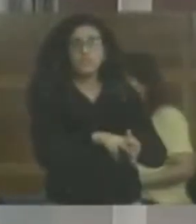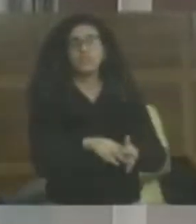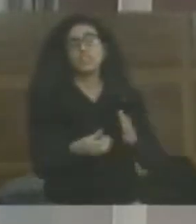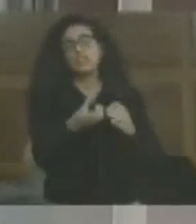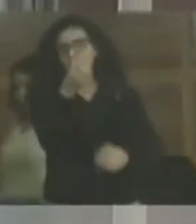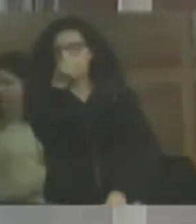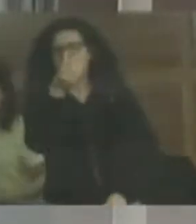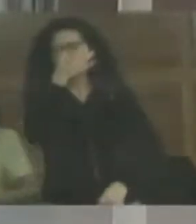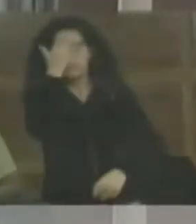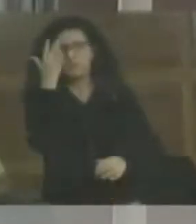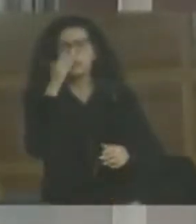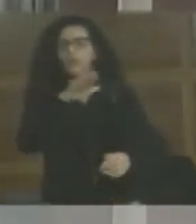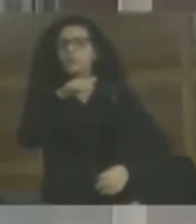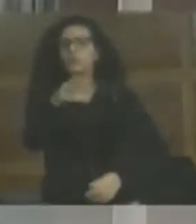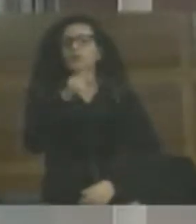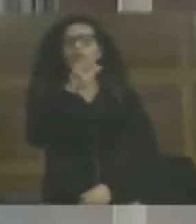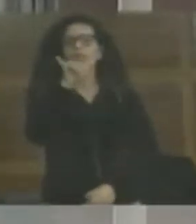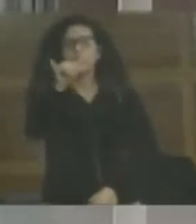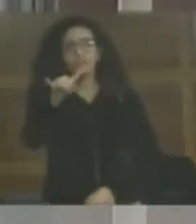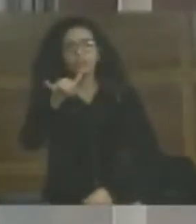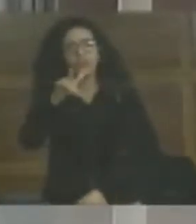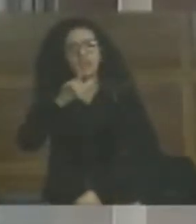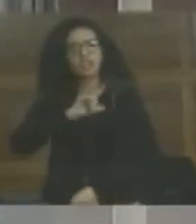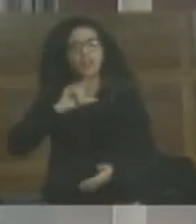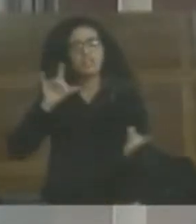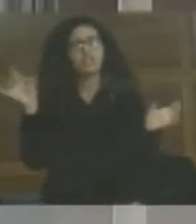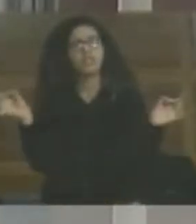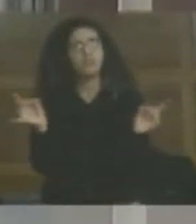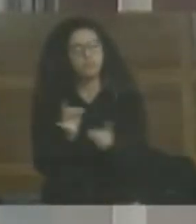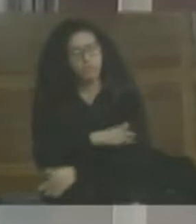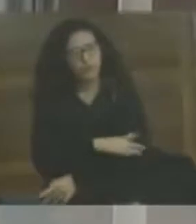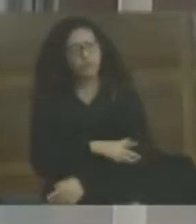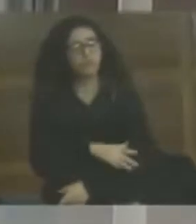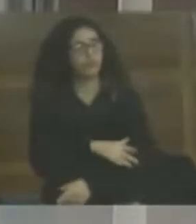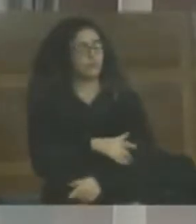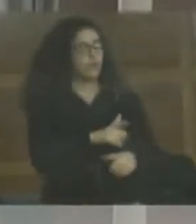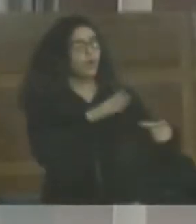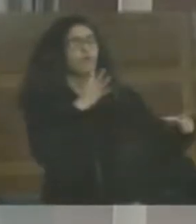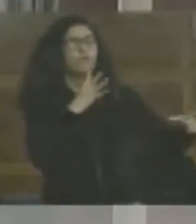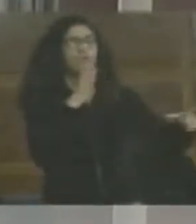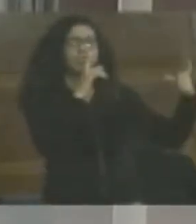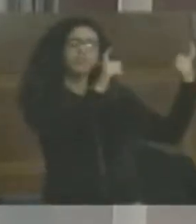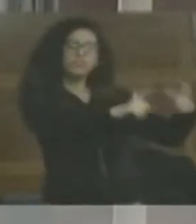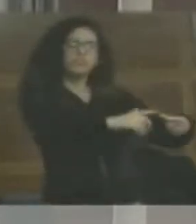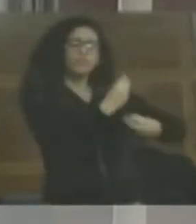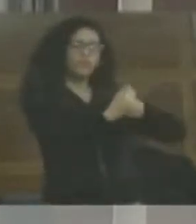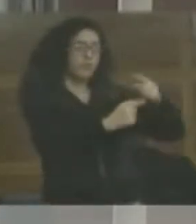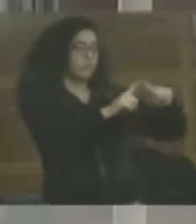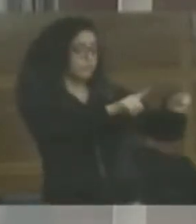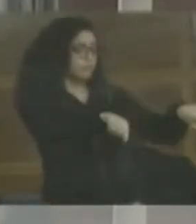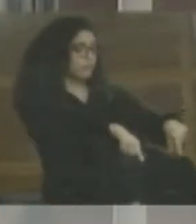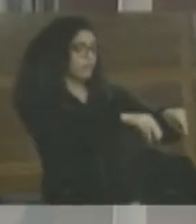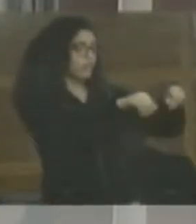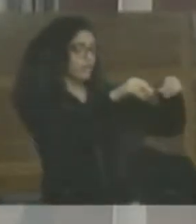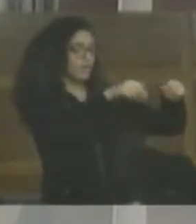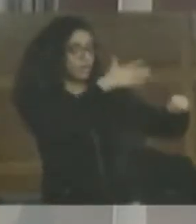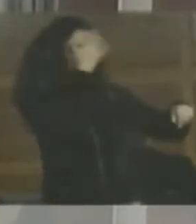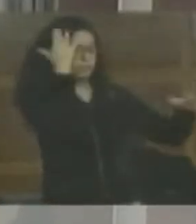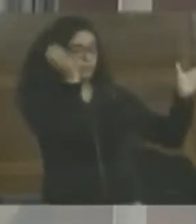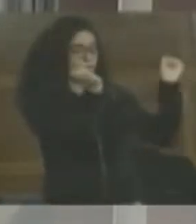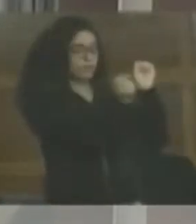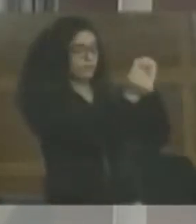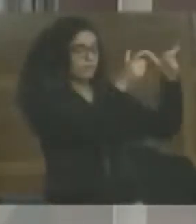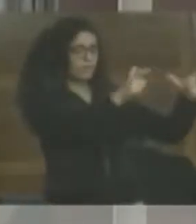de reconhecimento do território quilombola, que é o mais importante? Gente, pelo amor de Deus, vou voltar a falar como eu falei do primeiro assunto